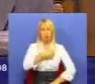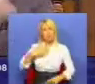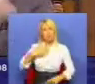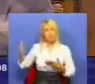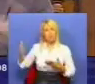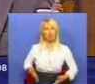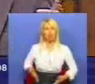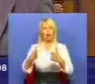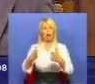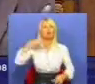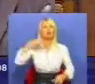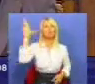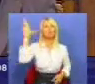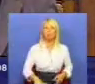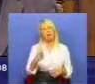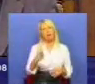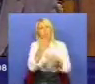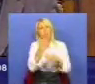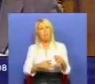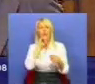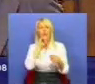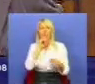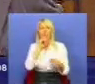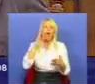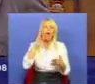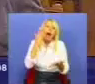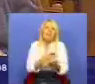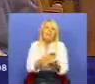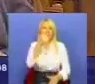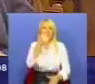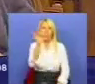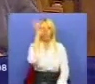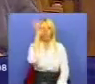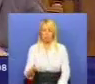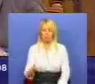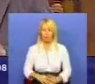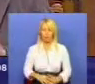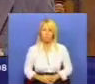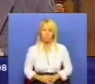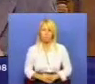Estradas de Portugal, em parte, que pode ir até 50%.